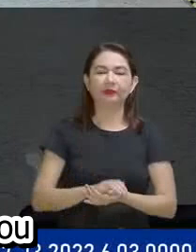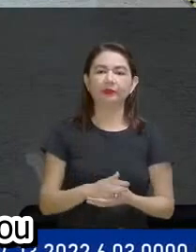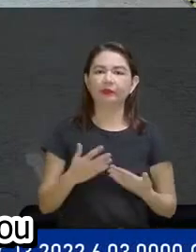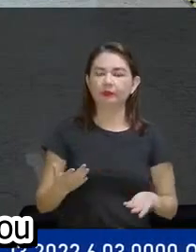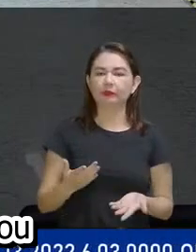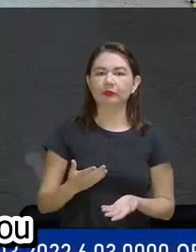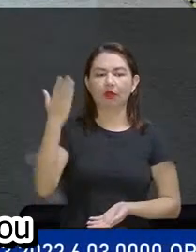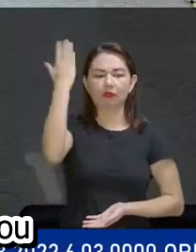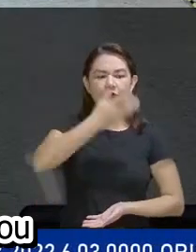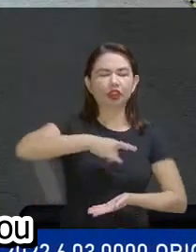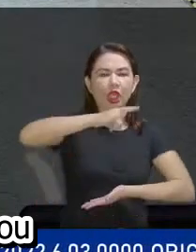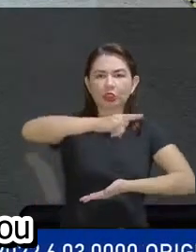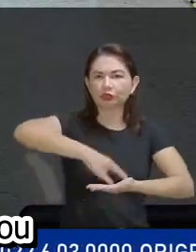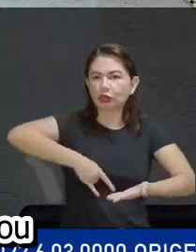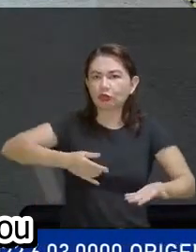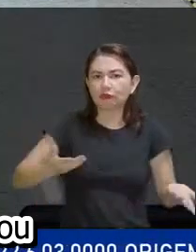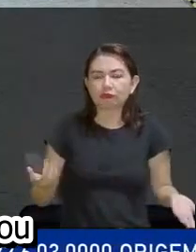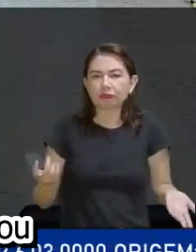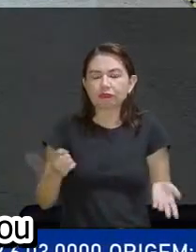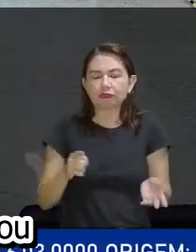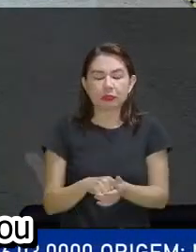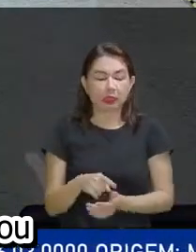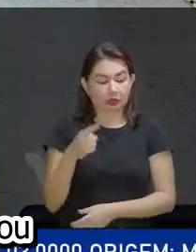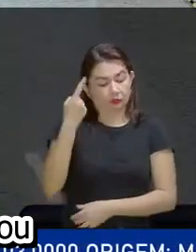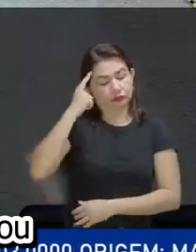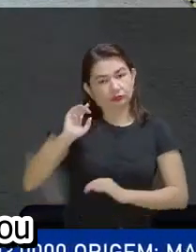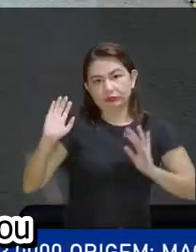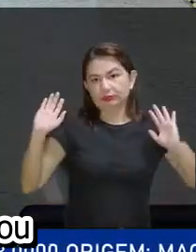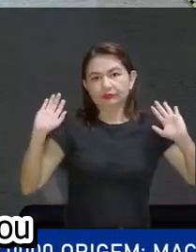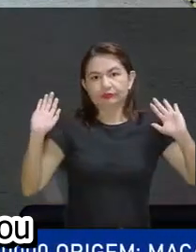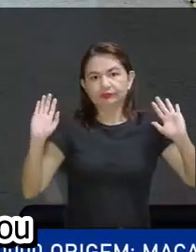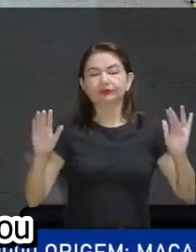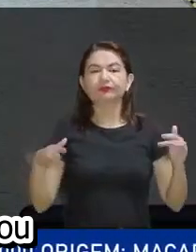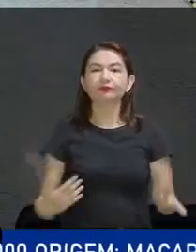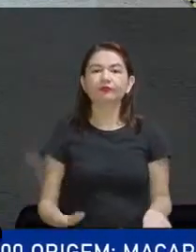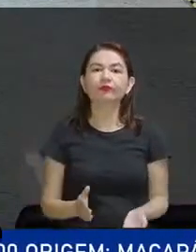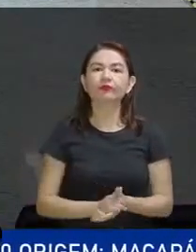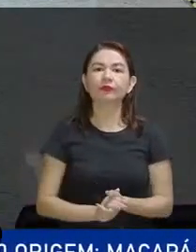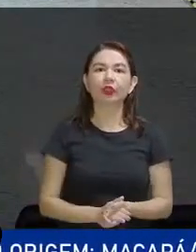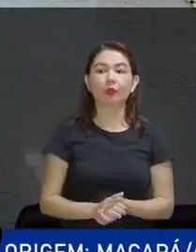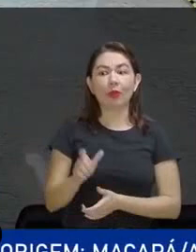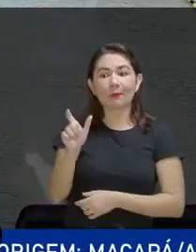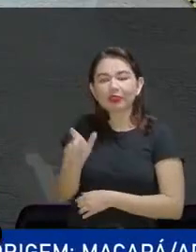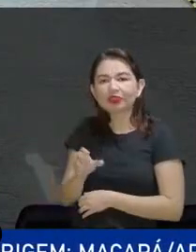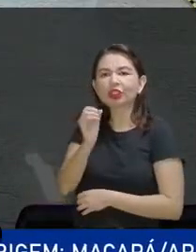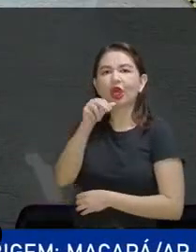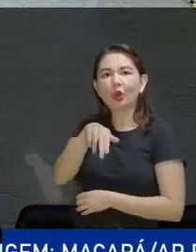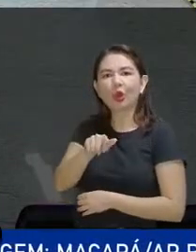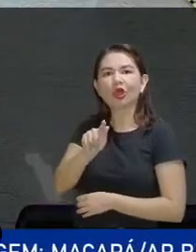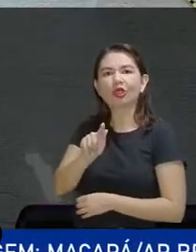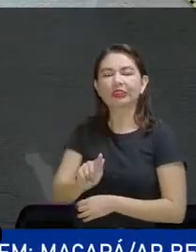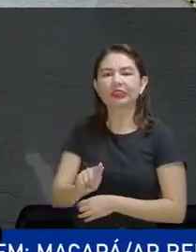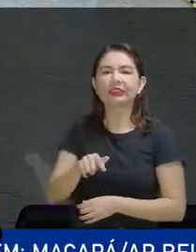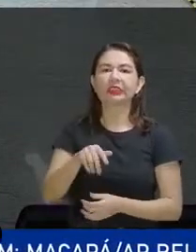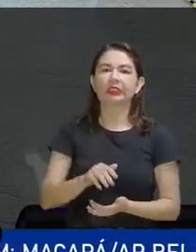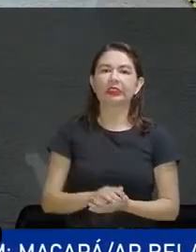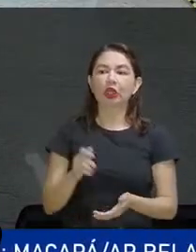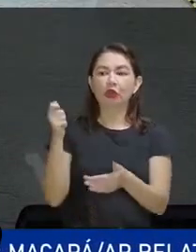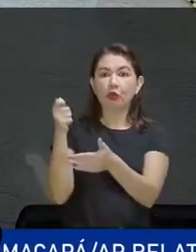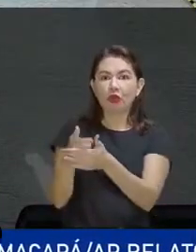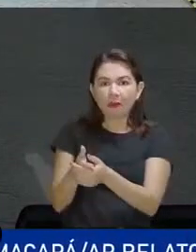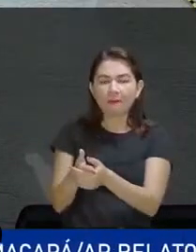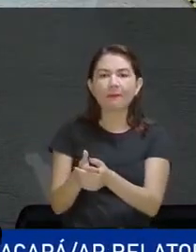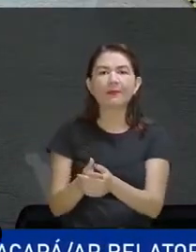notas fiscais, informou que não tinha, e que uma pessoa da ONG comprou as cestas e que só